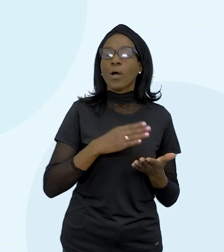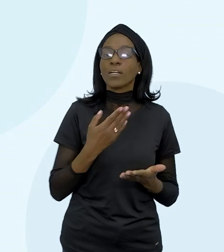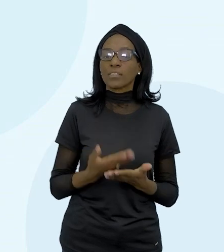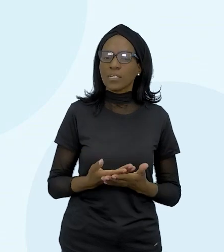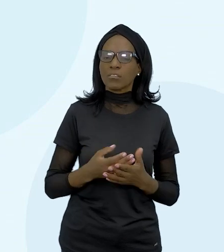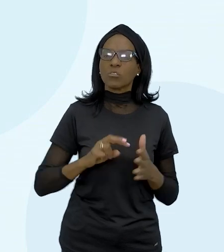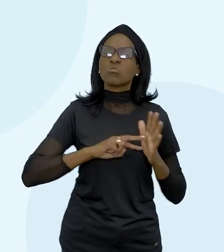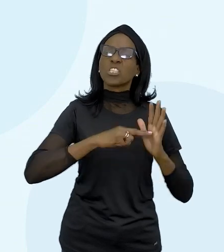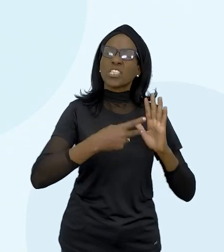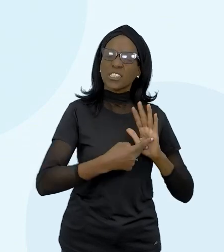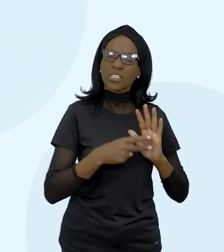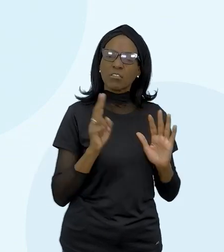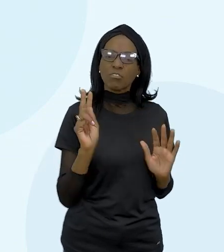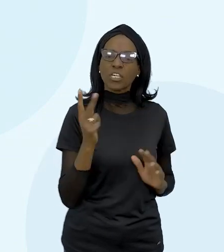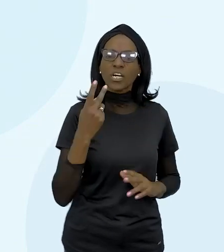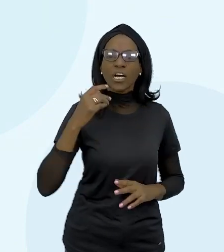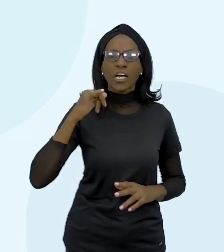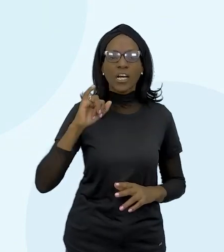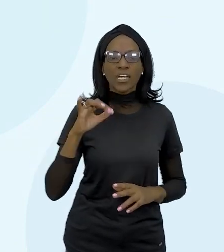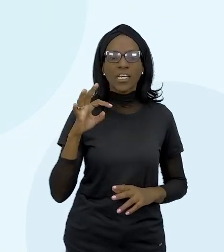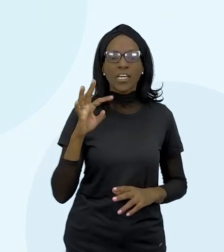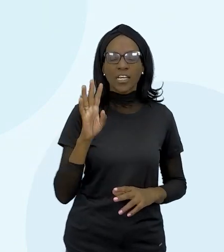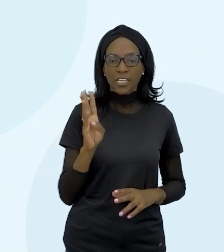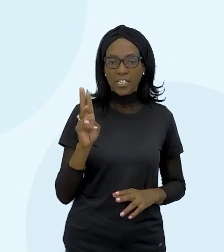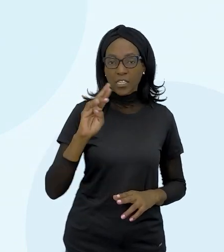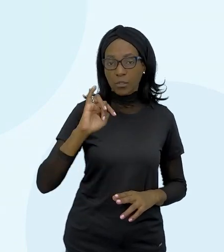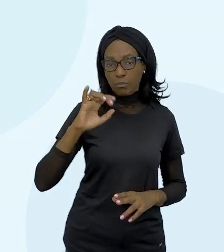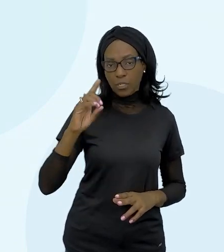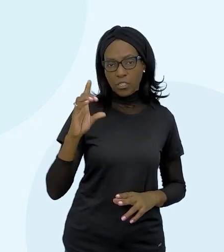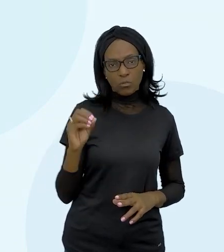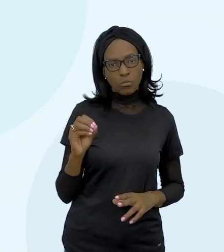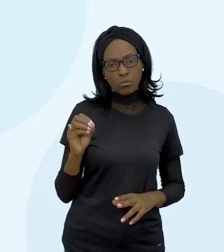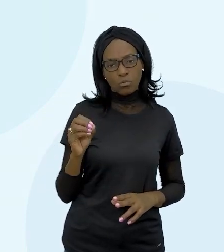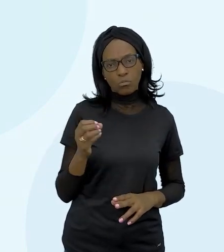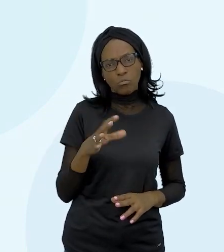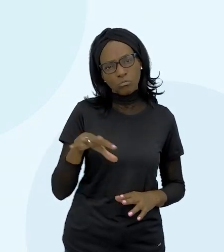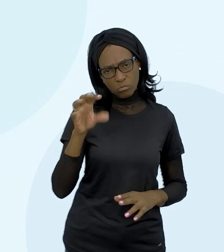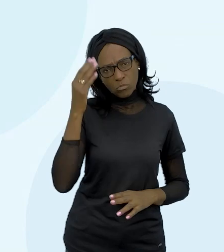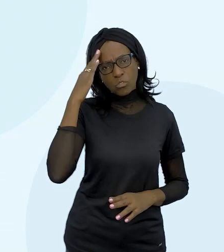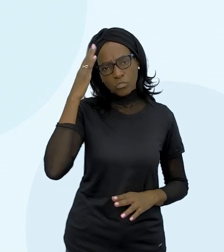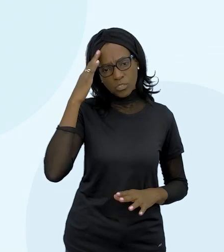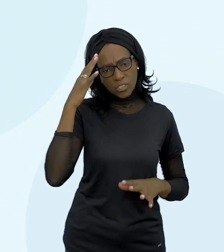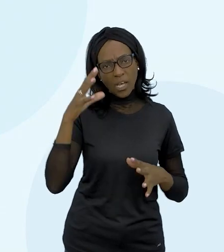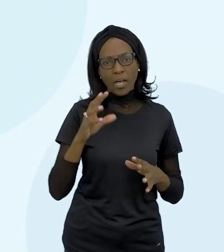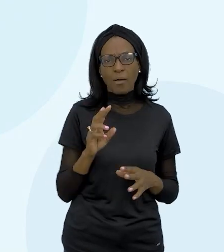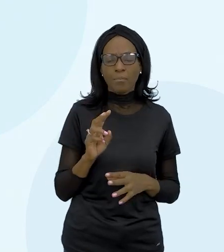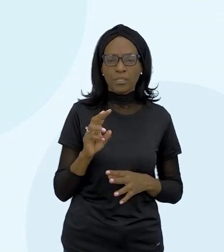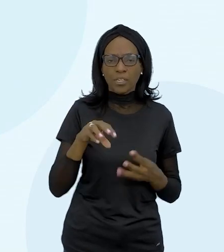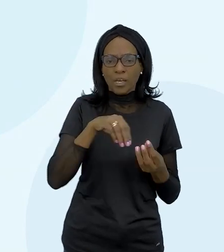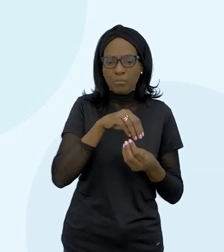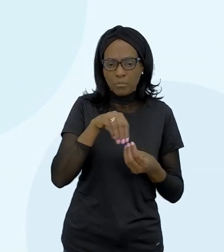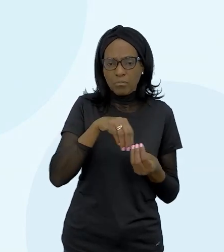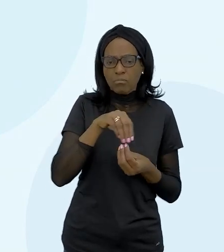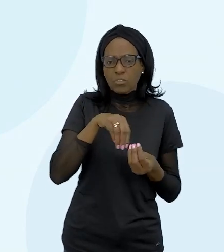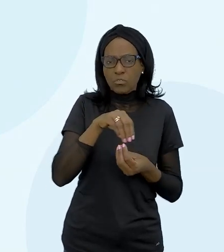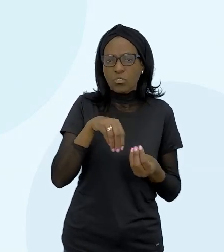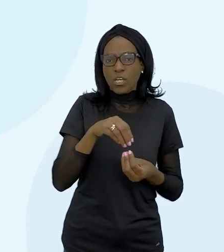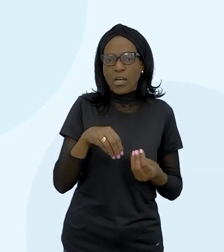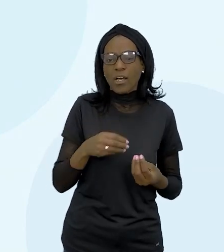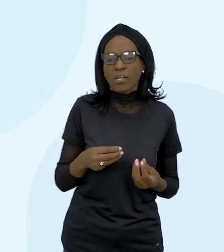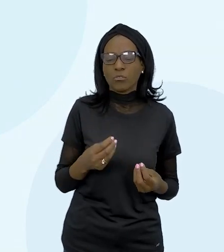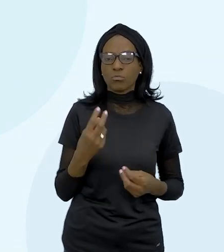o híbrido, né? Claro que vocês todos de linguagem sabem que híbrido é algo que